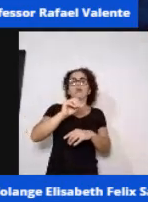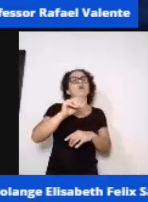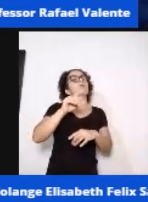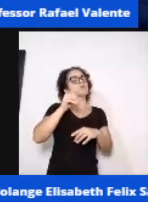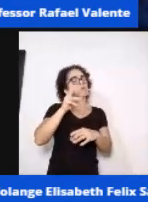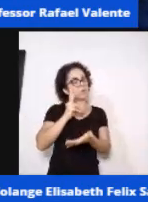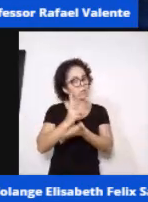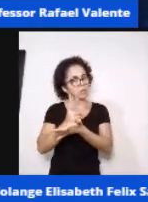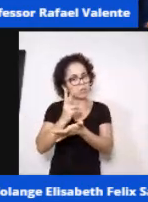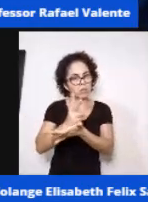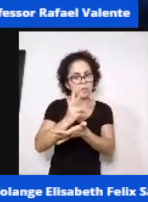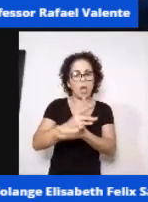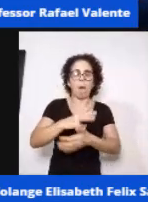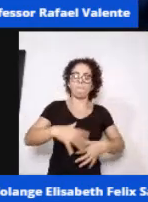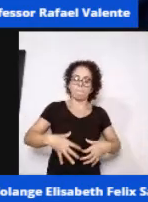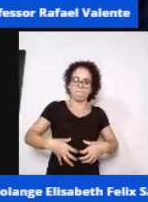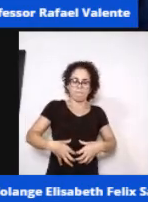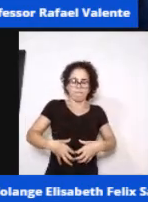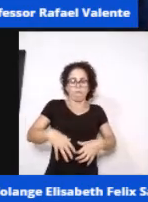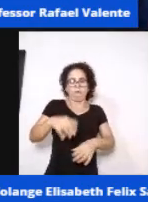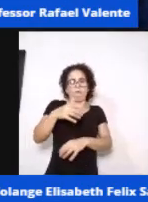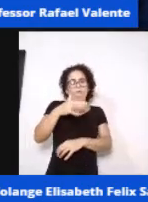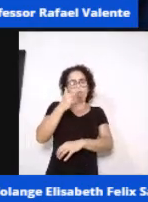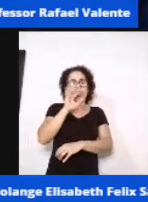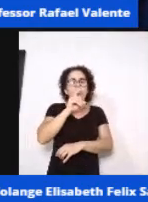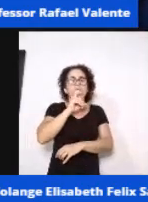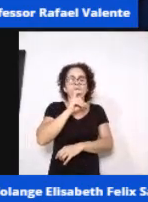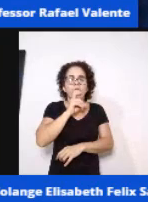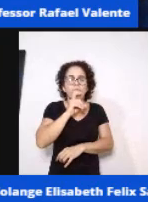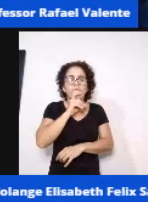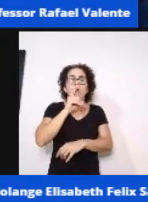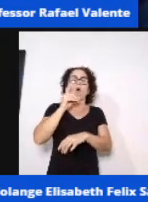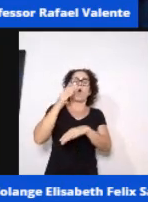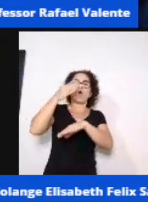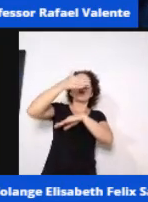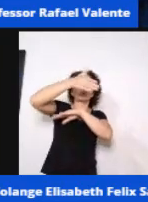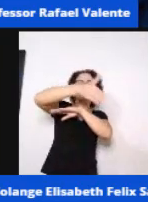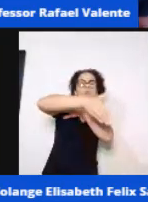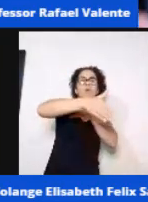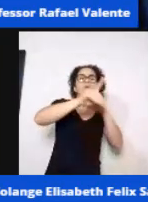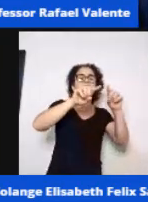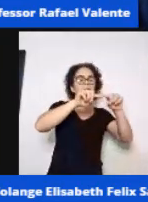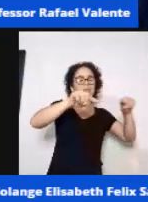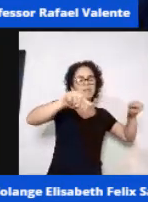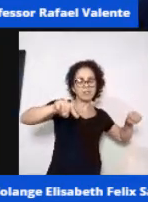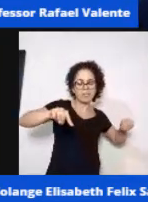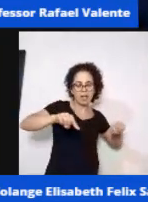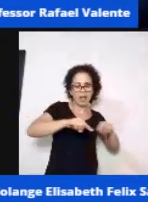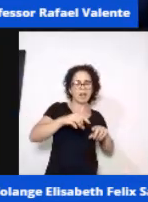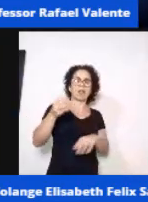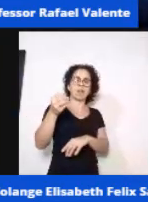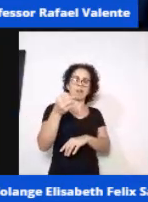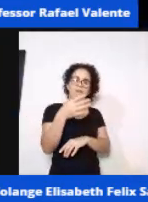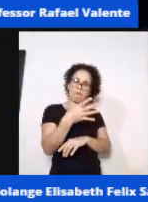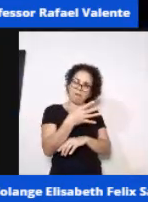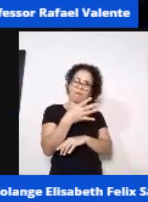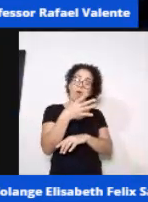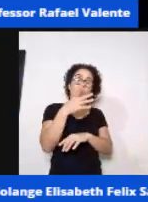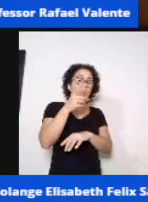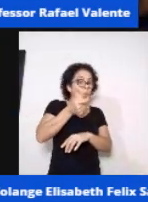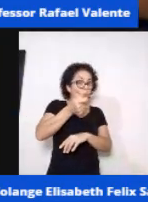em uma sala nova pela primeira vez. Por mais experiência que eu tenha, que não é muita. São quase 10 anos